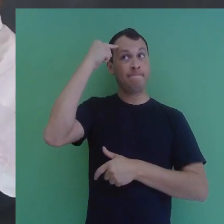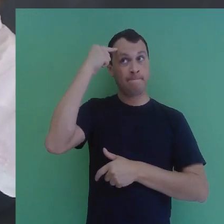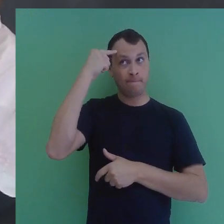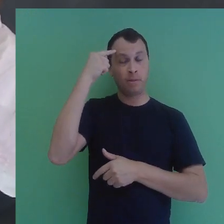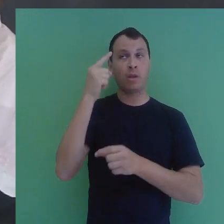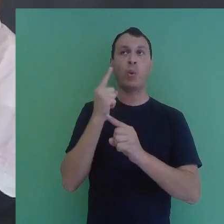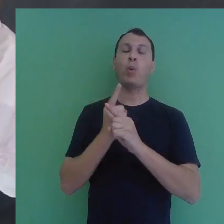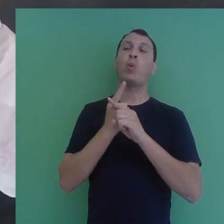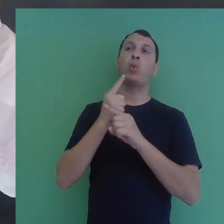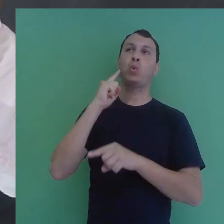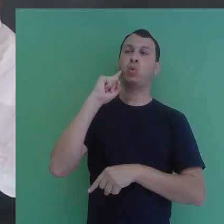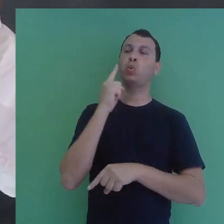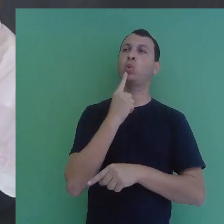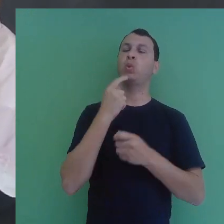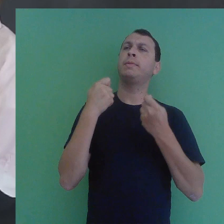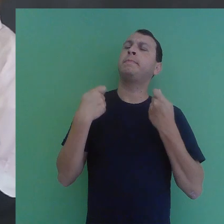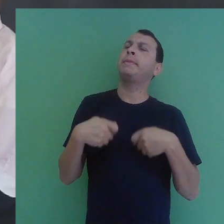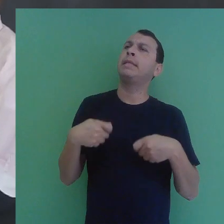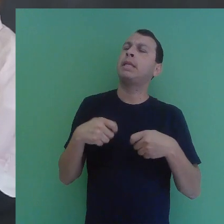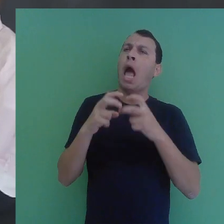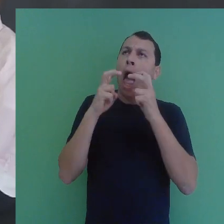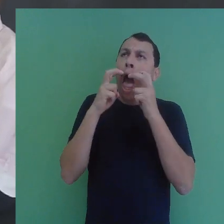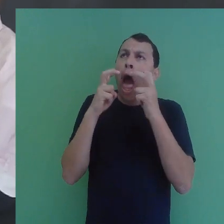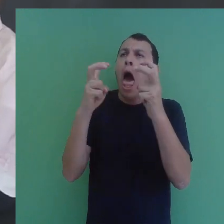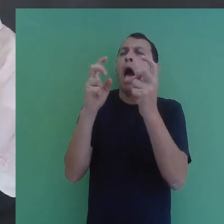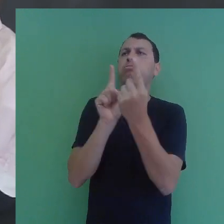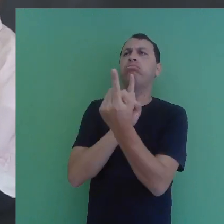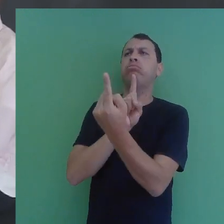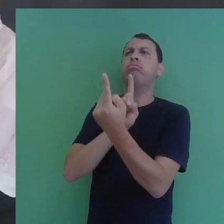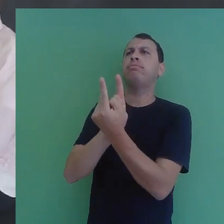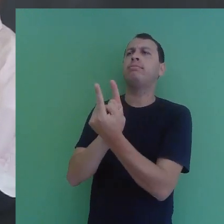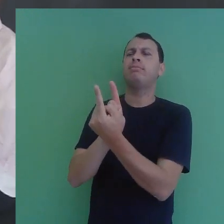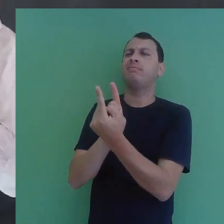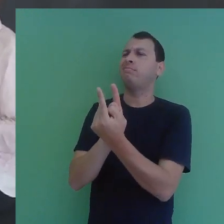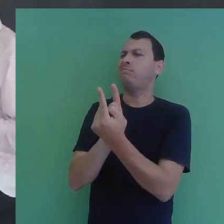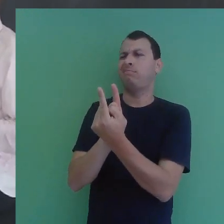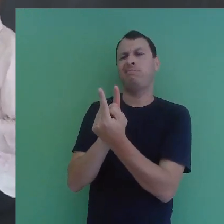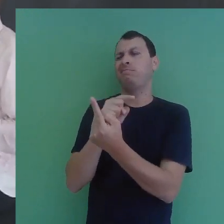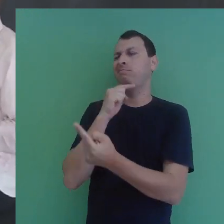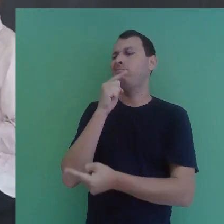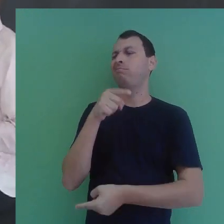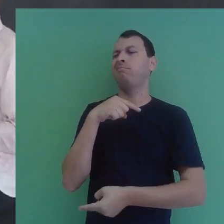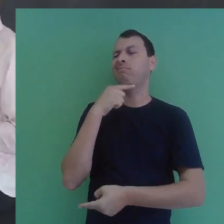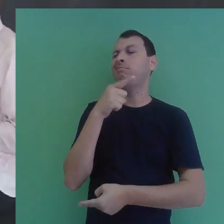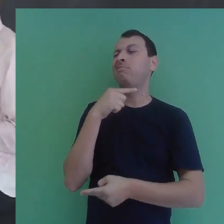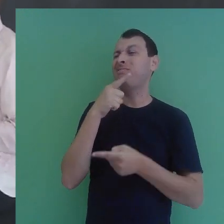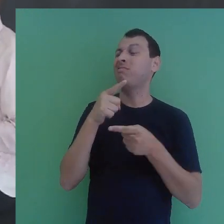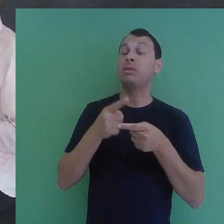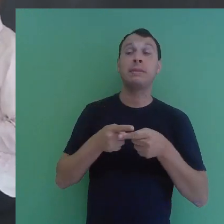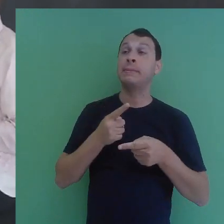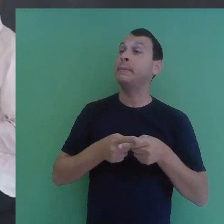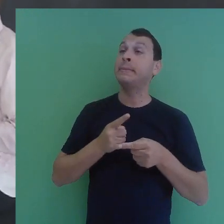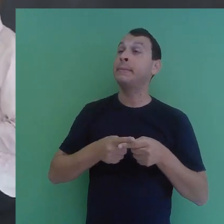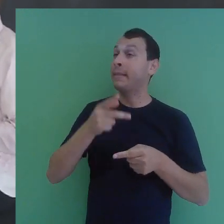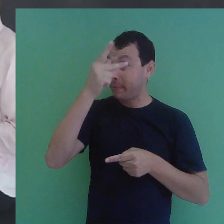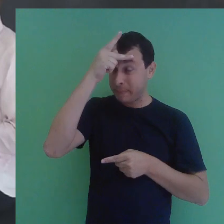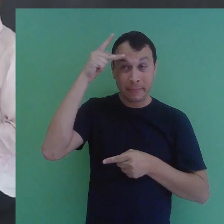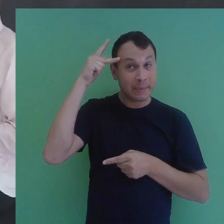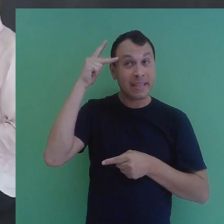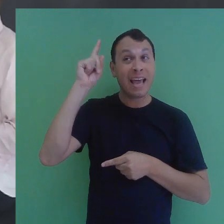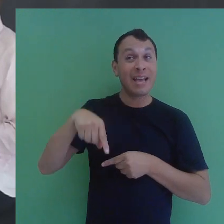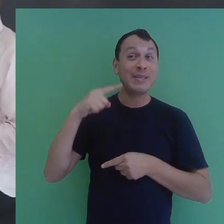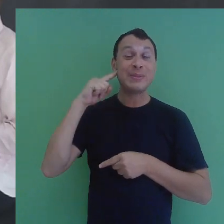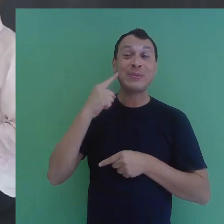você encontra um surdo, você precisa falar mais alto com ele. Mas isso é uma coisa engraçada, né? Porque se a pessoa é